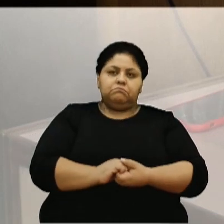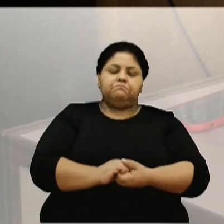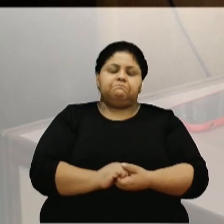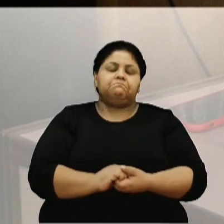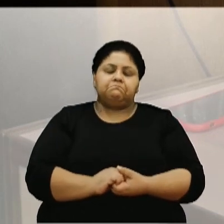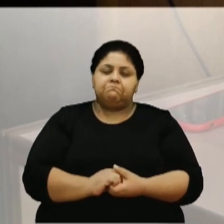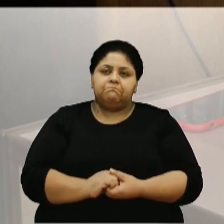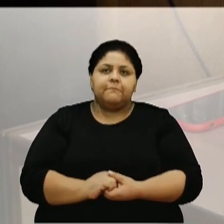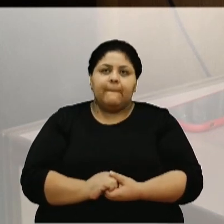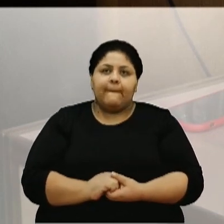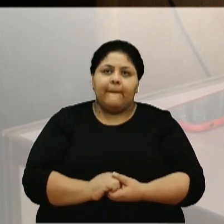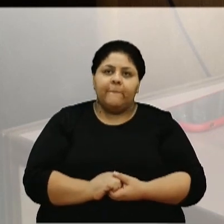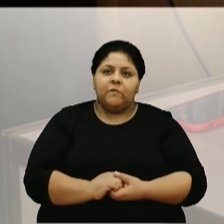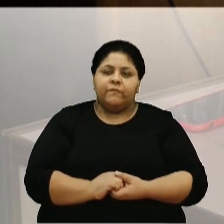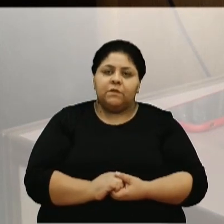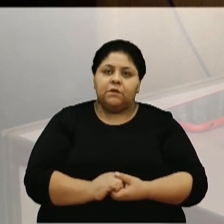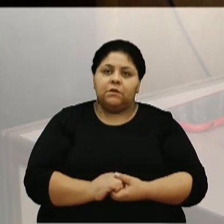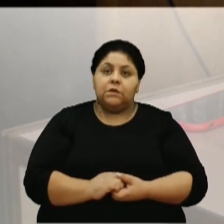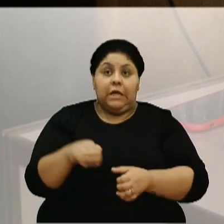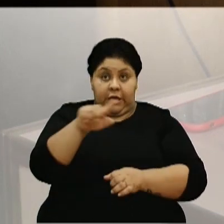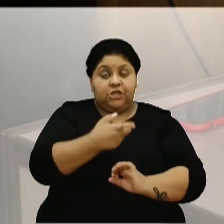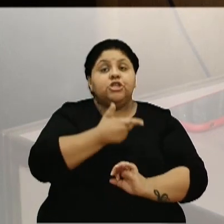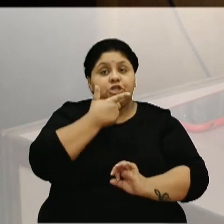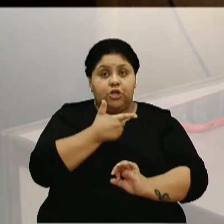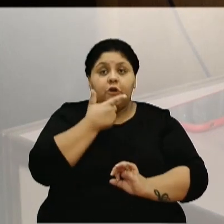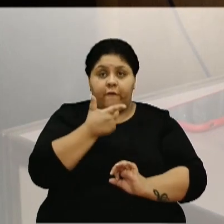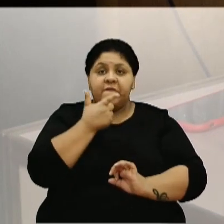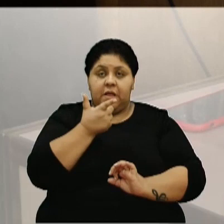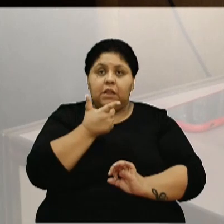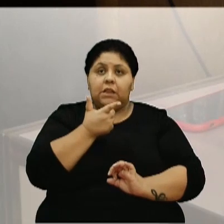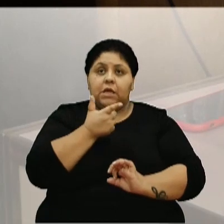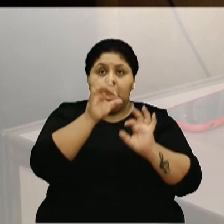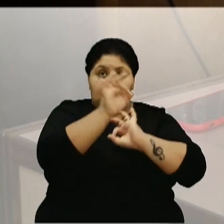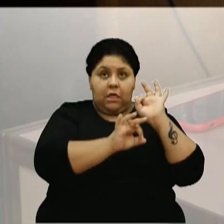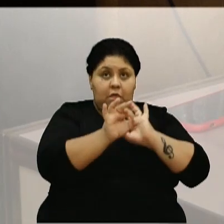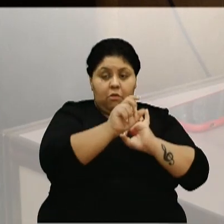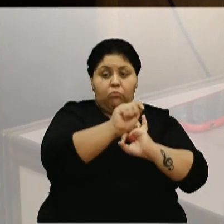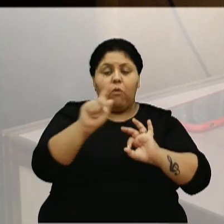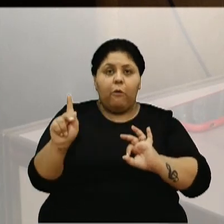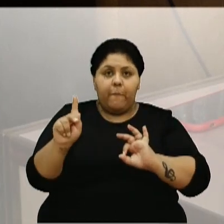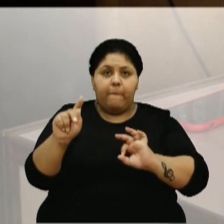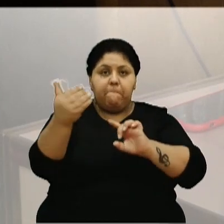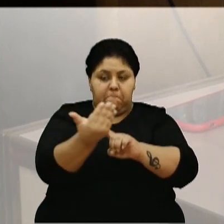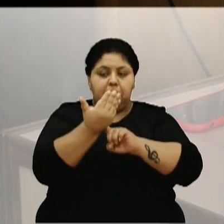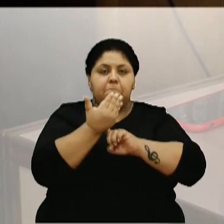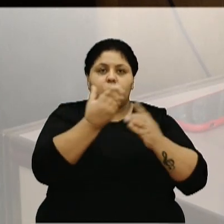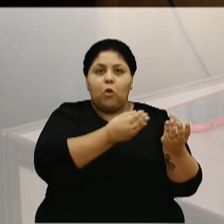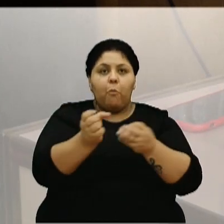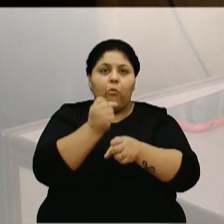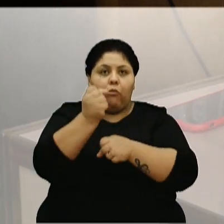Exatamente. Então a gente ressalta a repactuação ali e ajuste da Previdência que nos ajudou muito esse ano